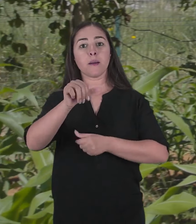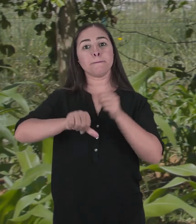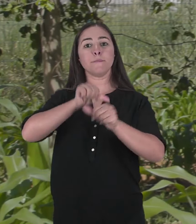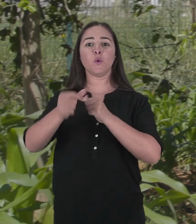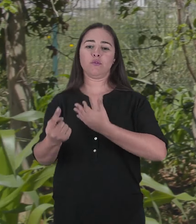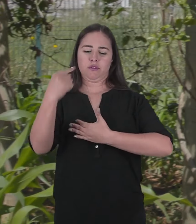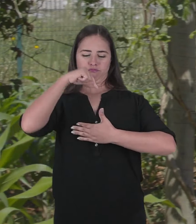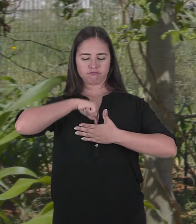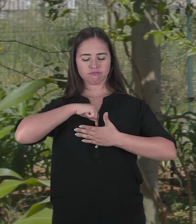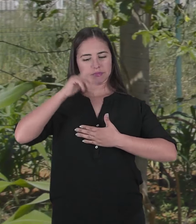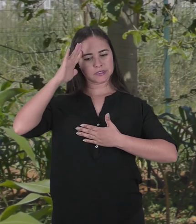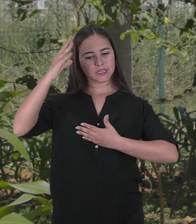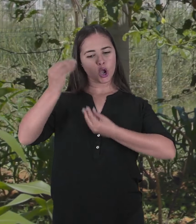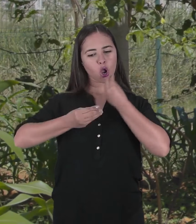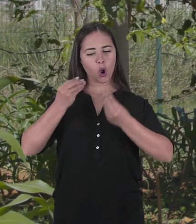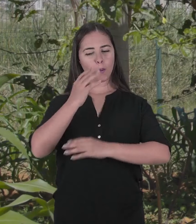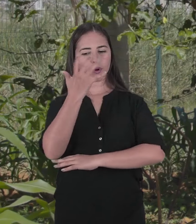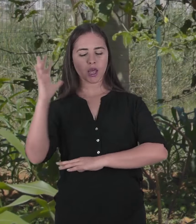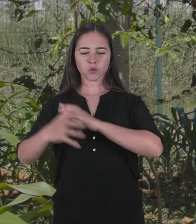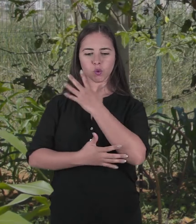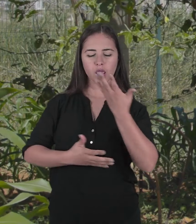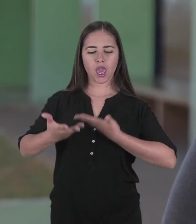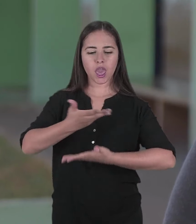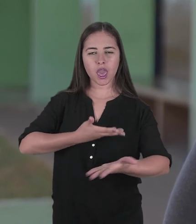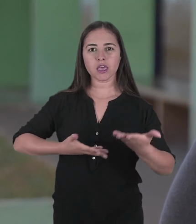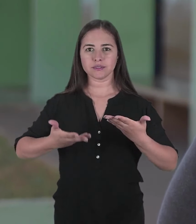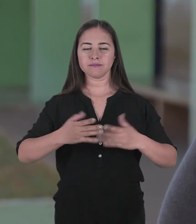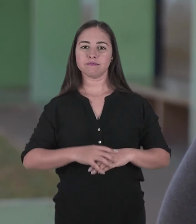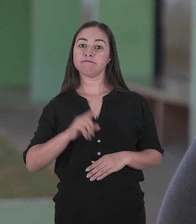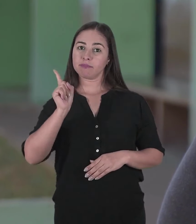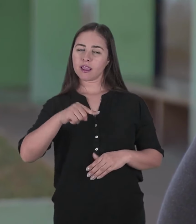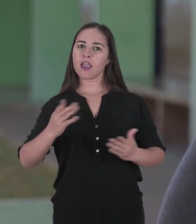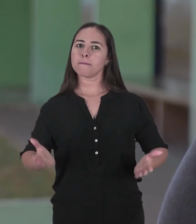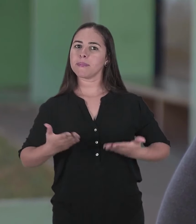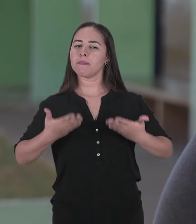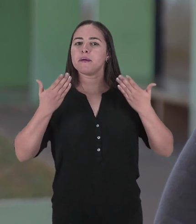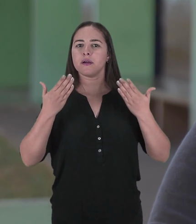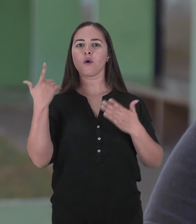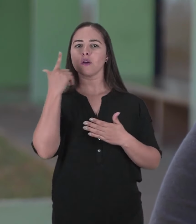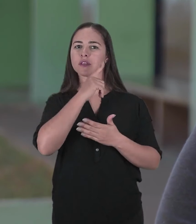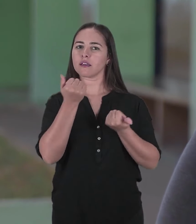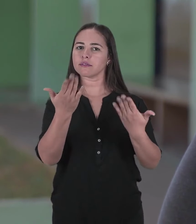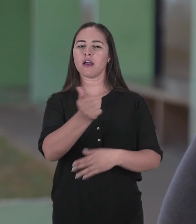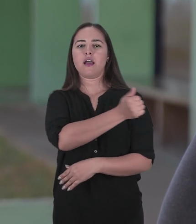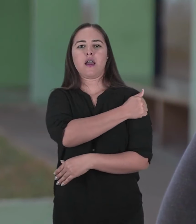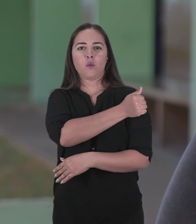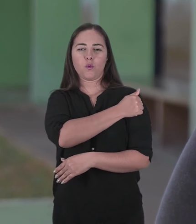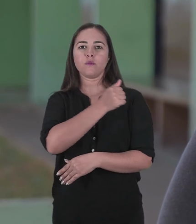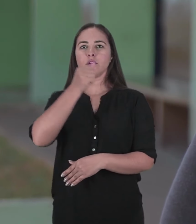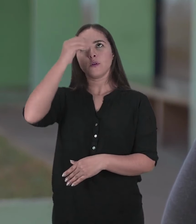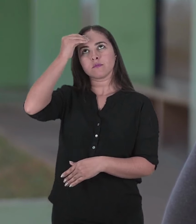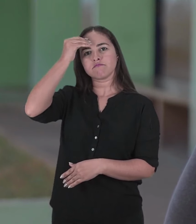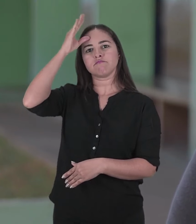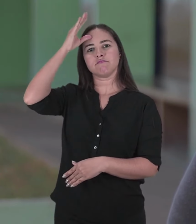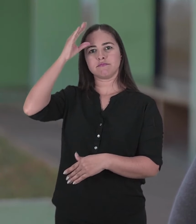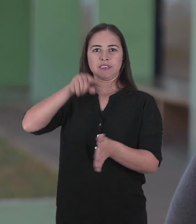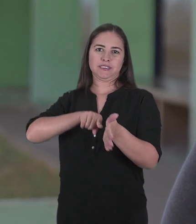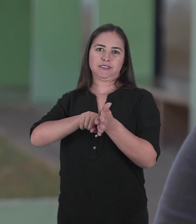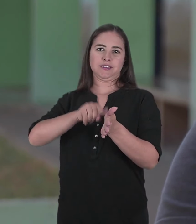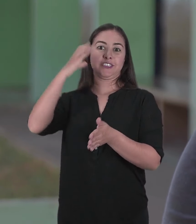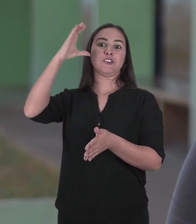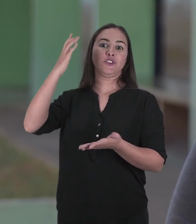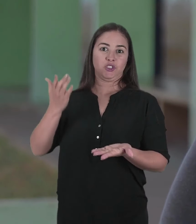pessoa aquela relação que ela tem com a natureza. Eu acho um estímulo em trazer para os estudantes o conhecimento científico,